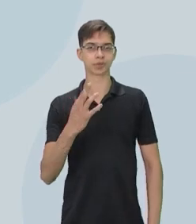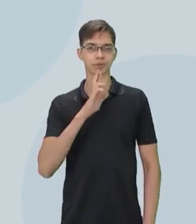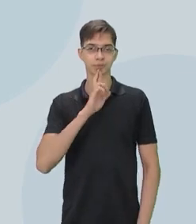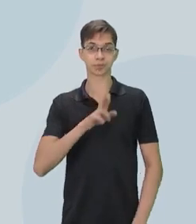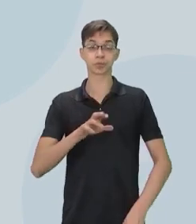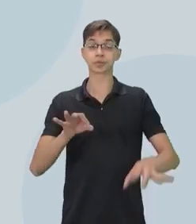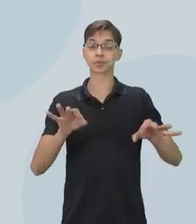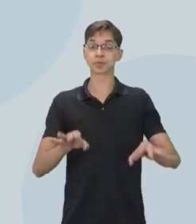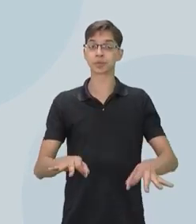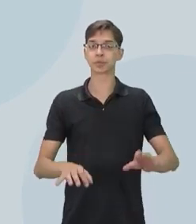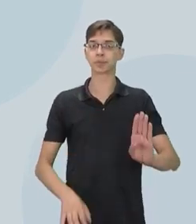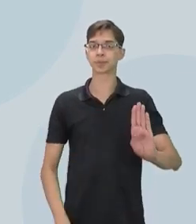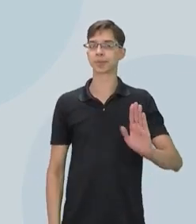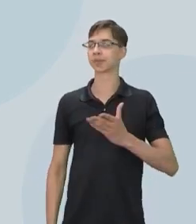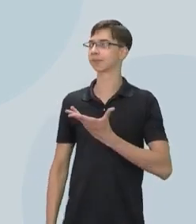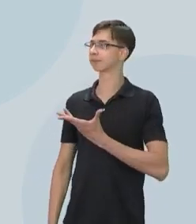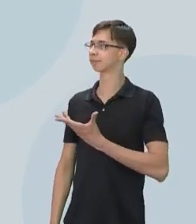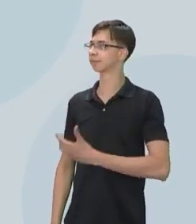correta